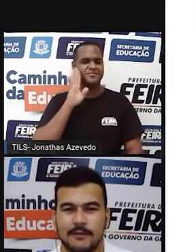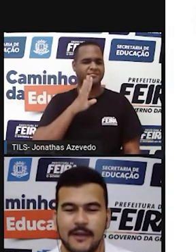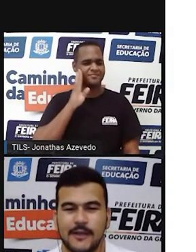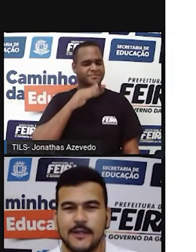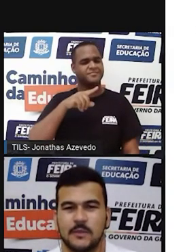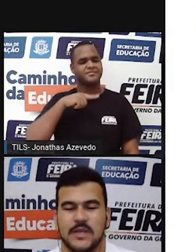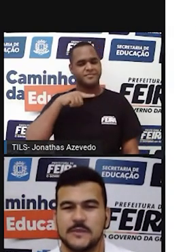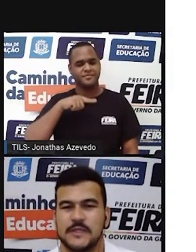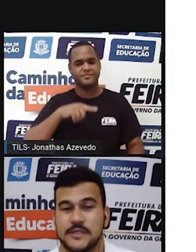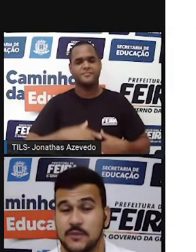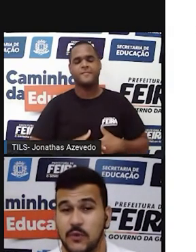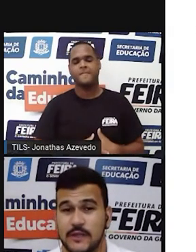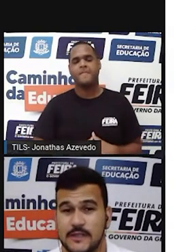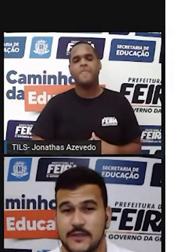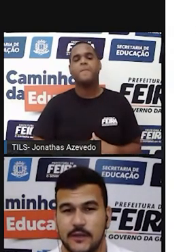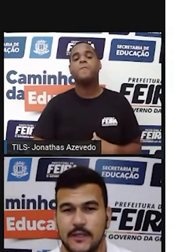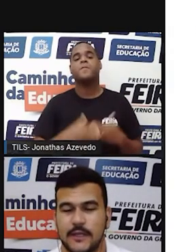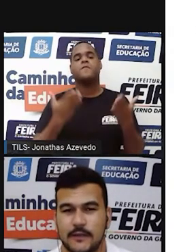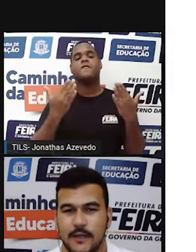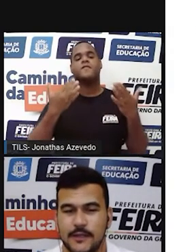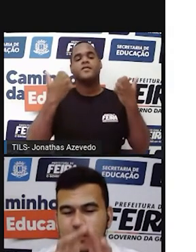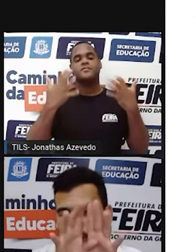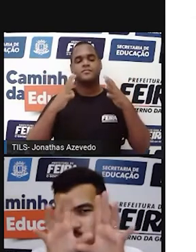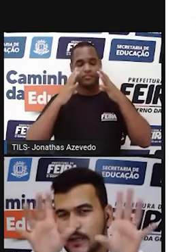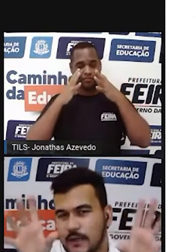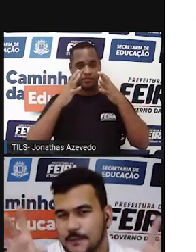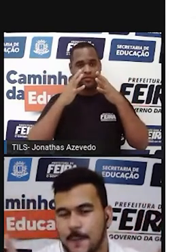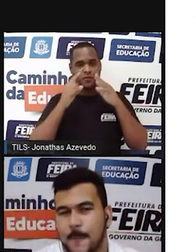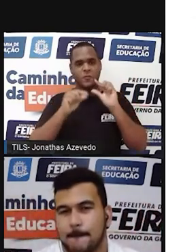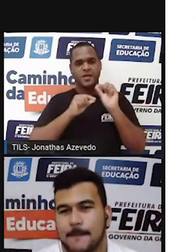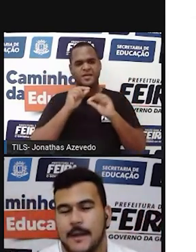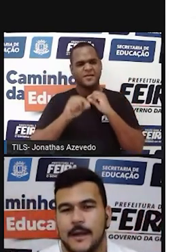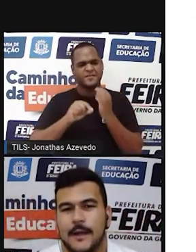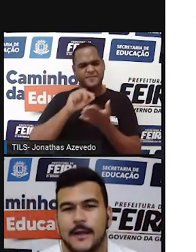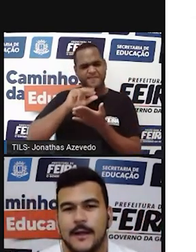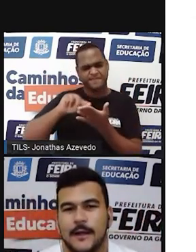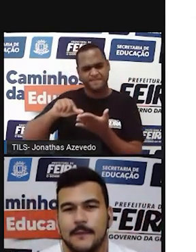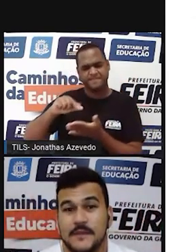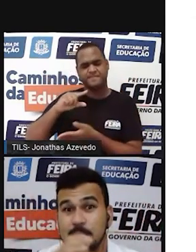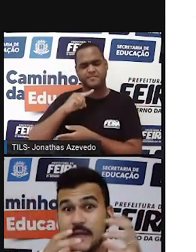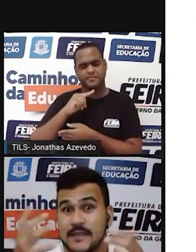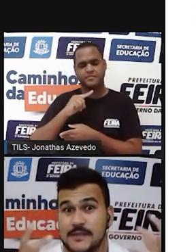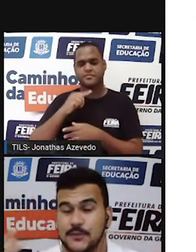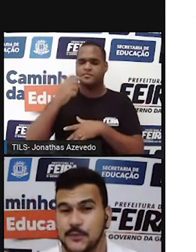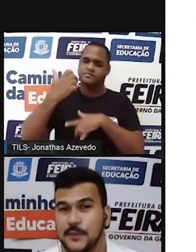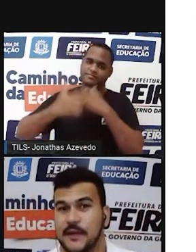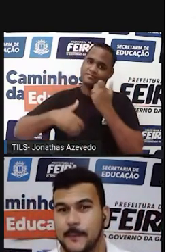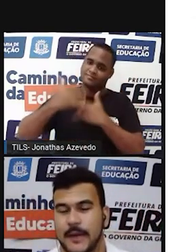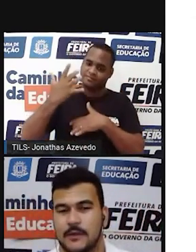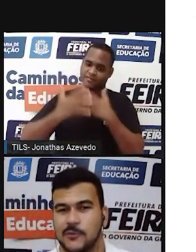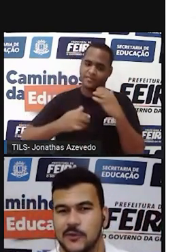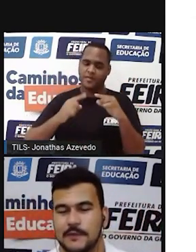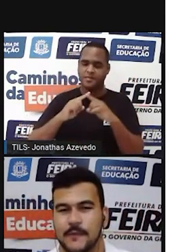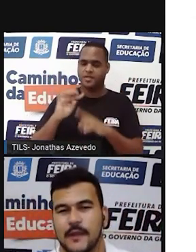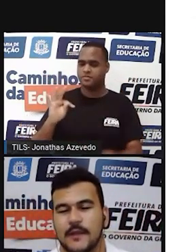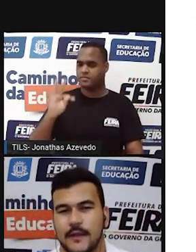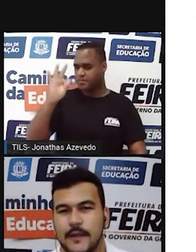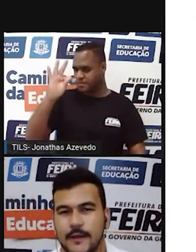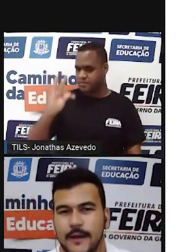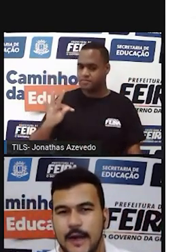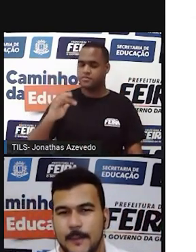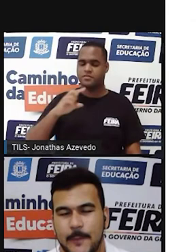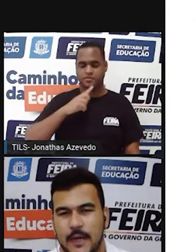né? Mas me chamou a atenção ali, além de toda a explicação sobre temperatura,